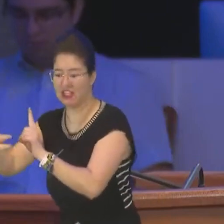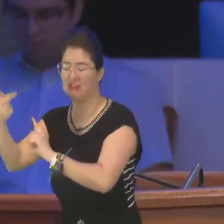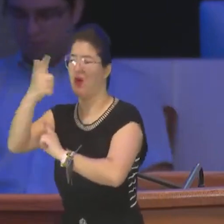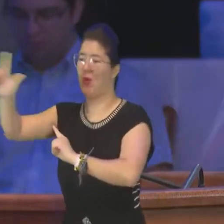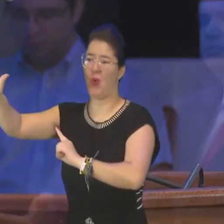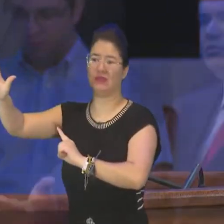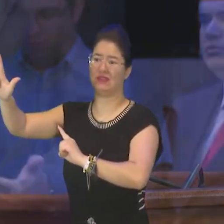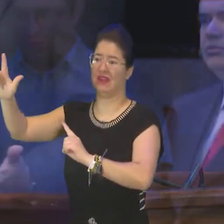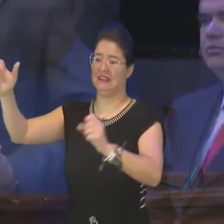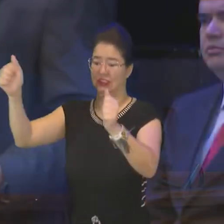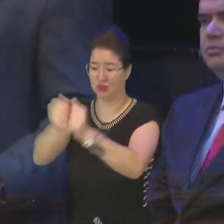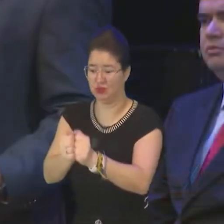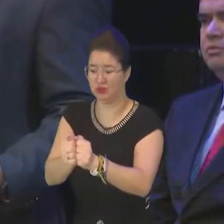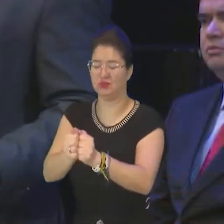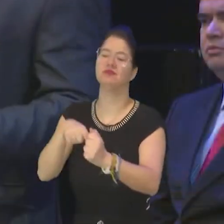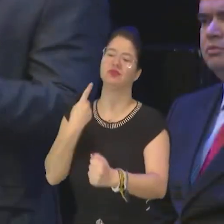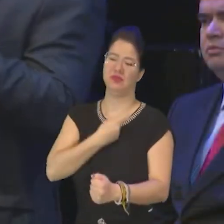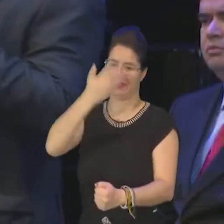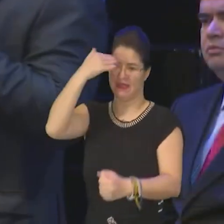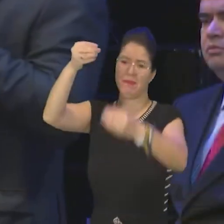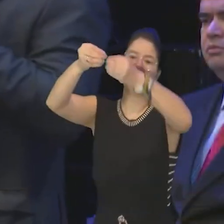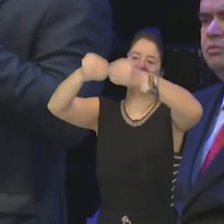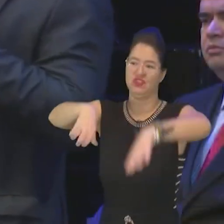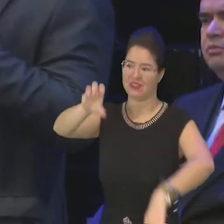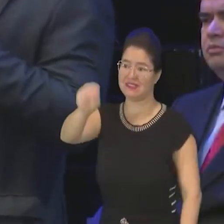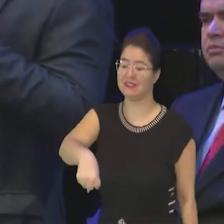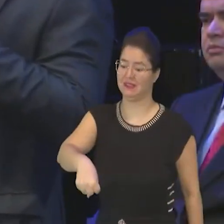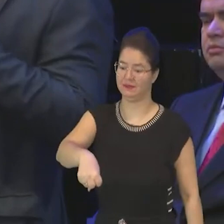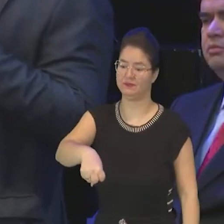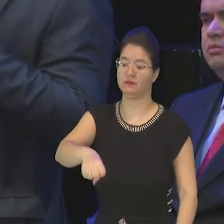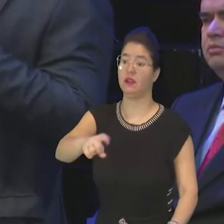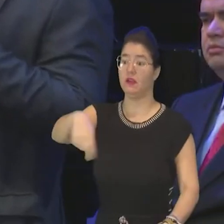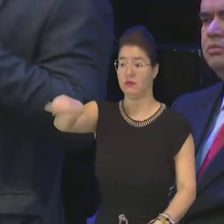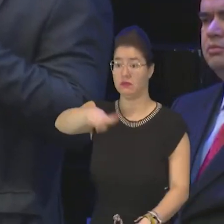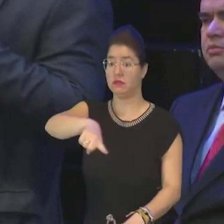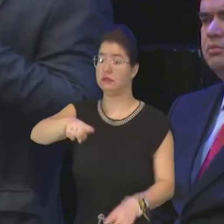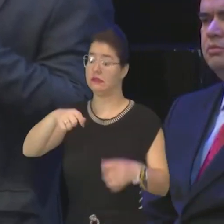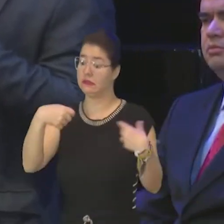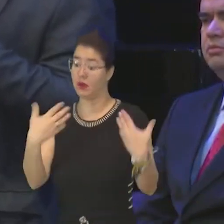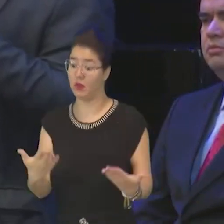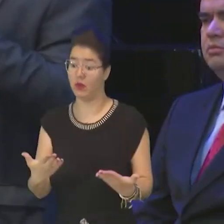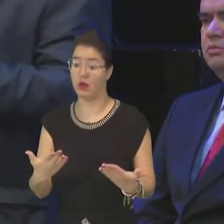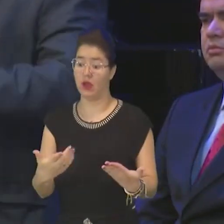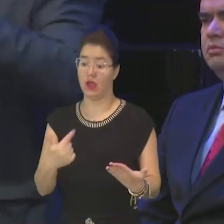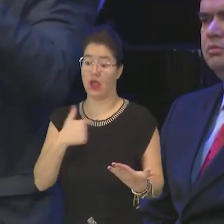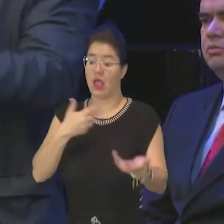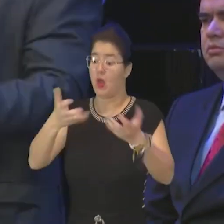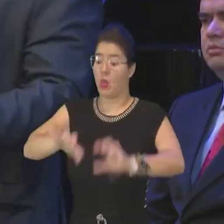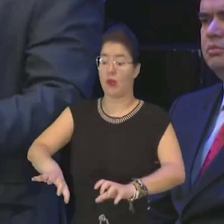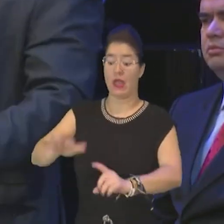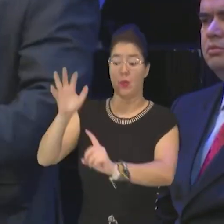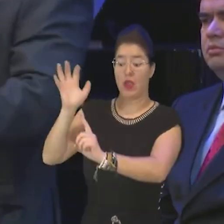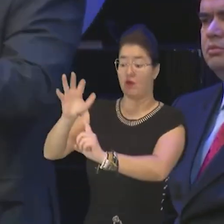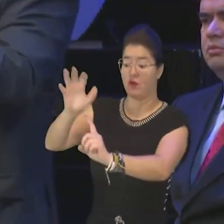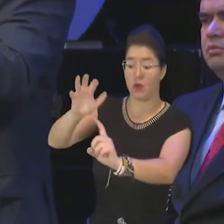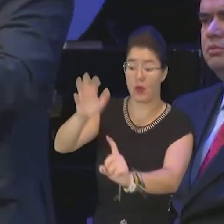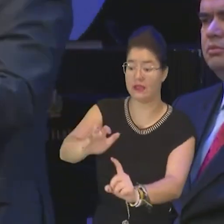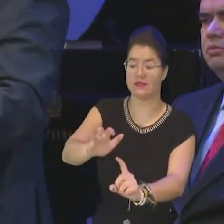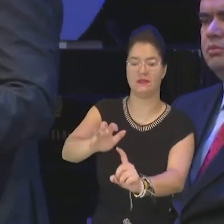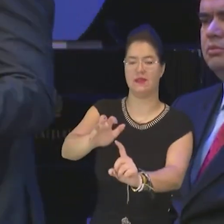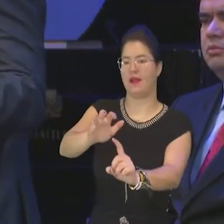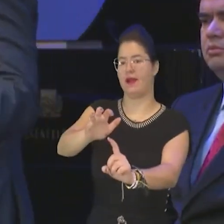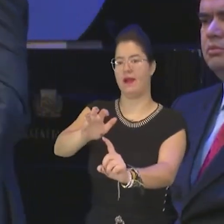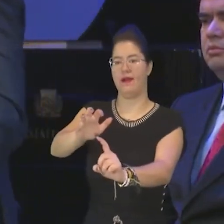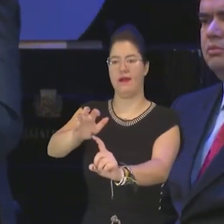dos prejuízos. E eu aqui, por favor, me entenda, eu não quero influenciar ninguém, impedindo alguém que